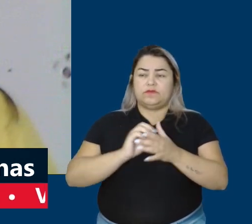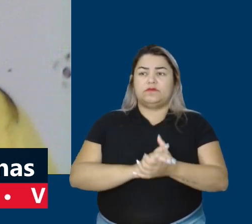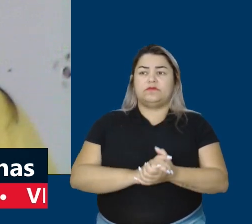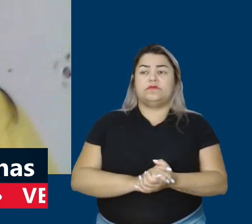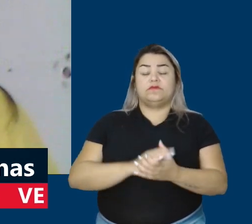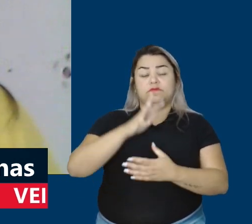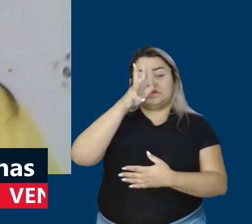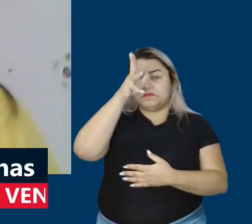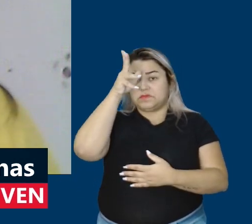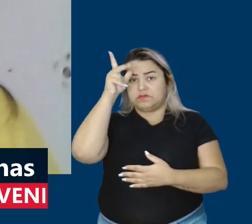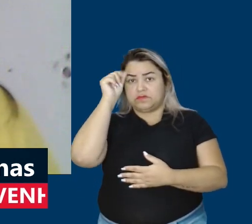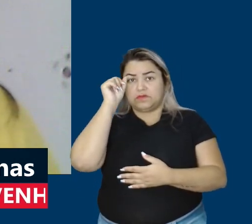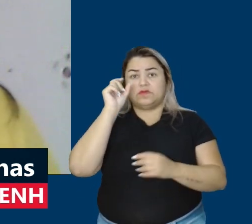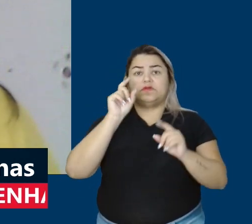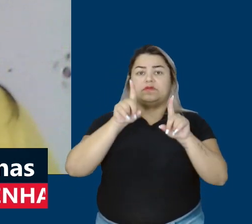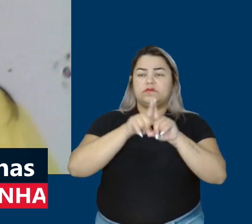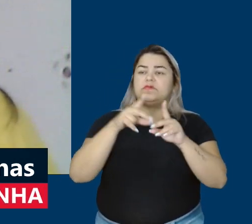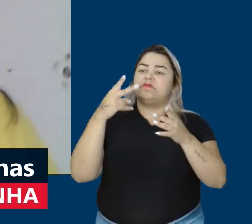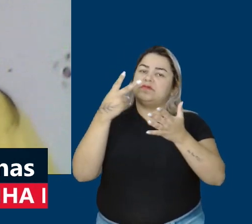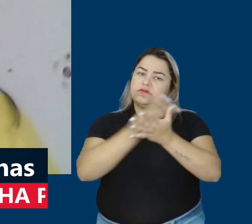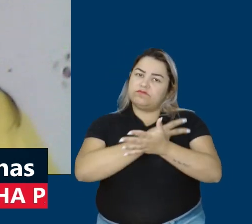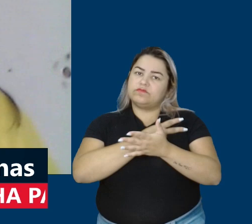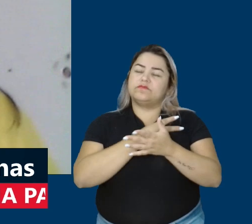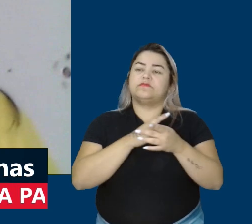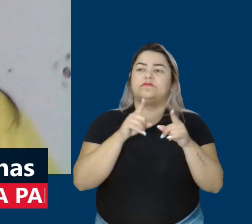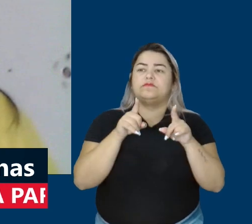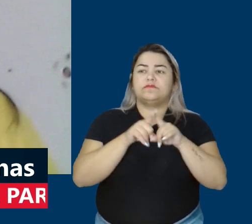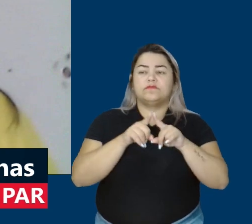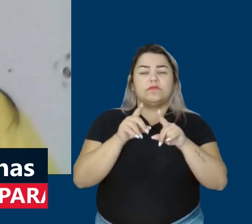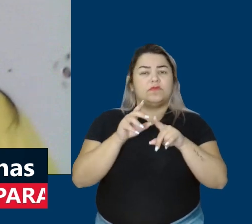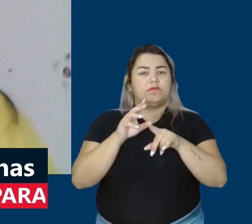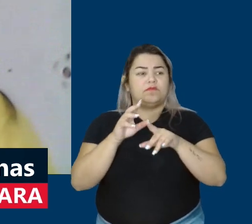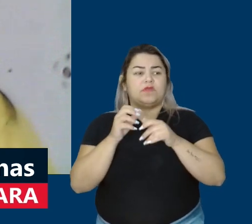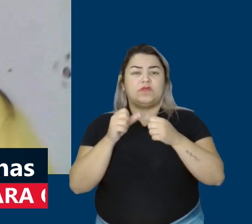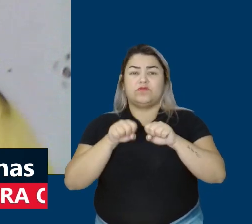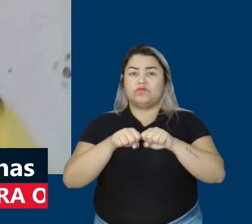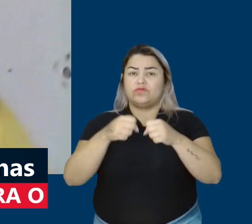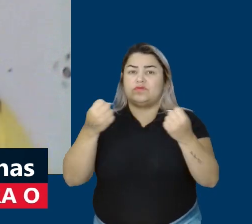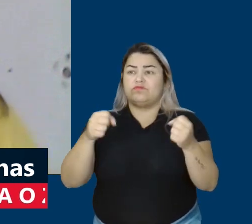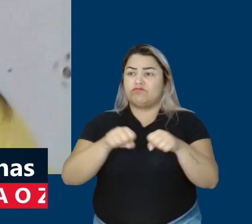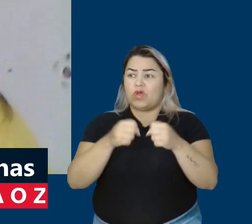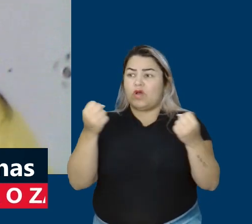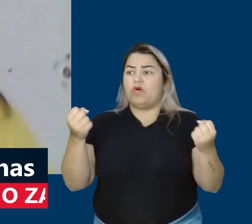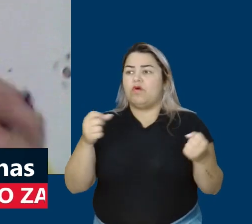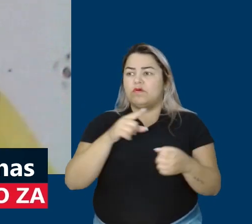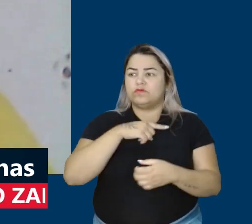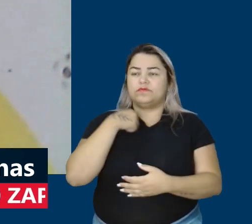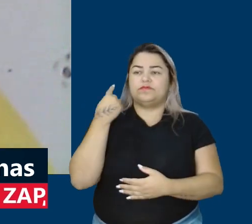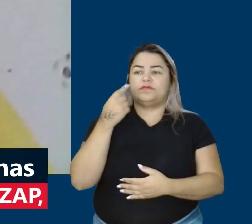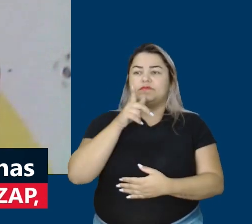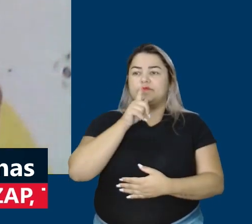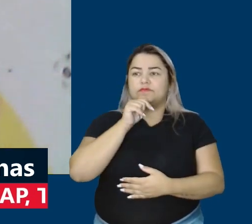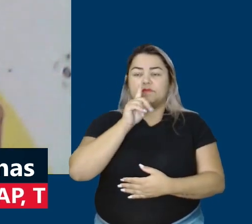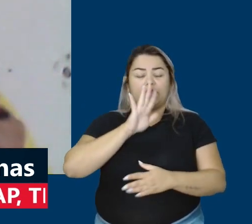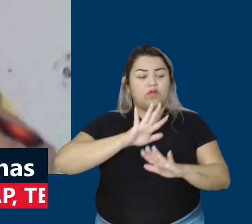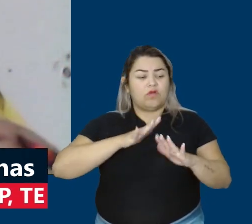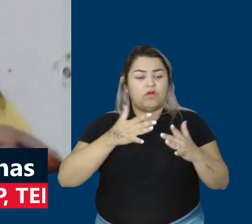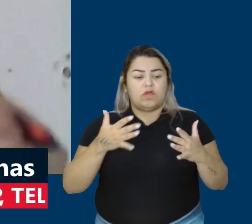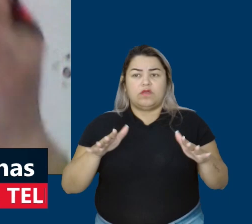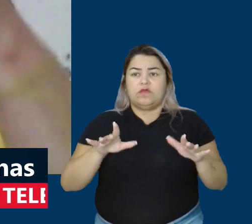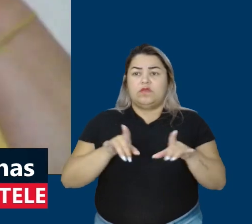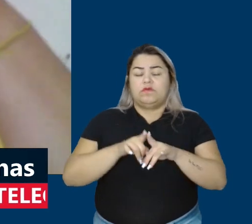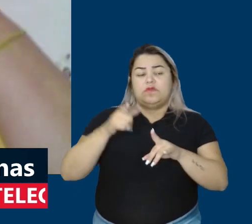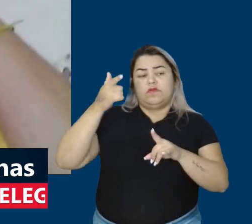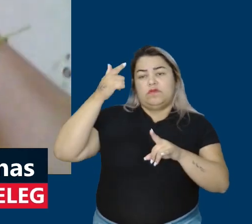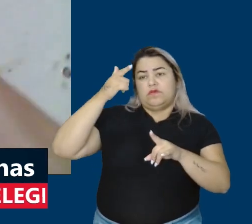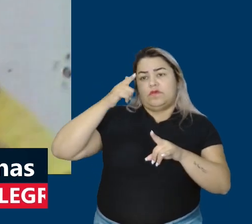região amazônica e que causaram rastros de destruição e de morte. A gente via pelos rios, né? Quando